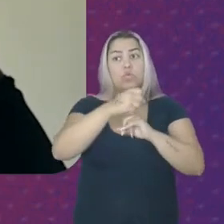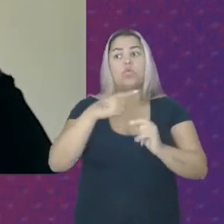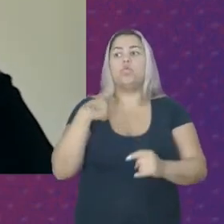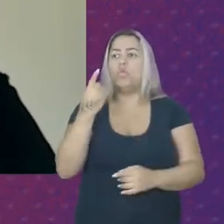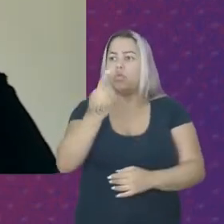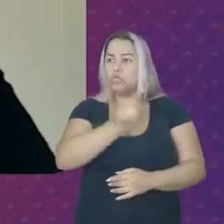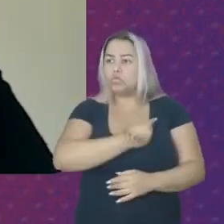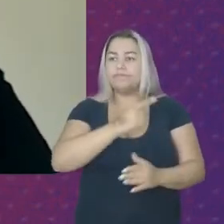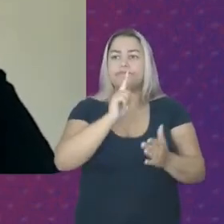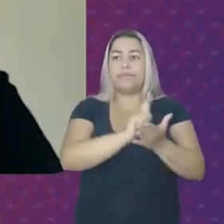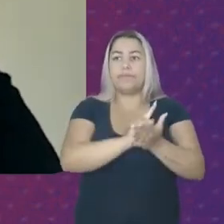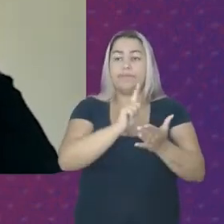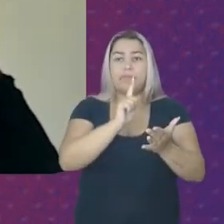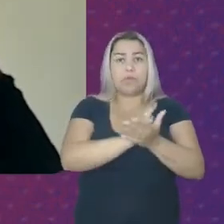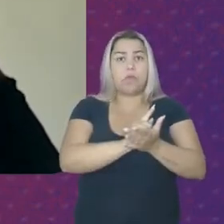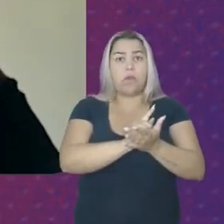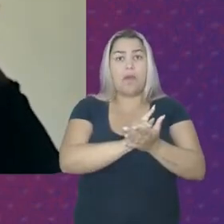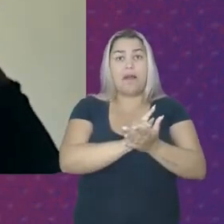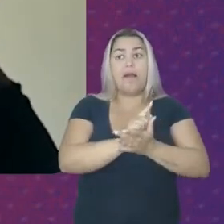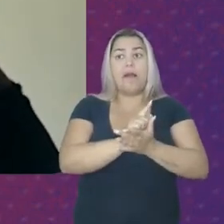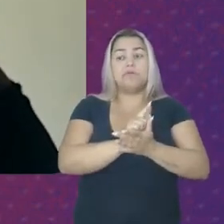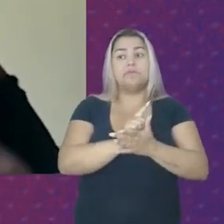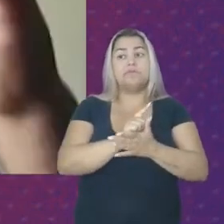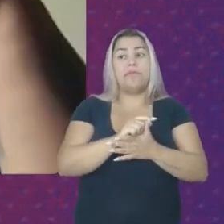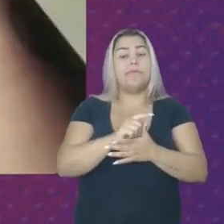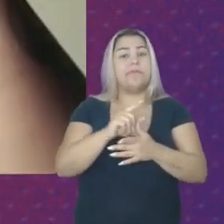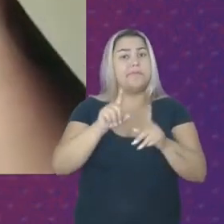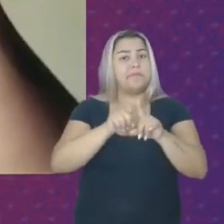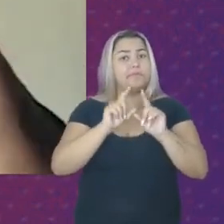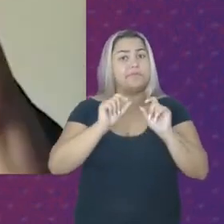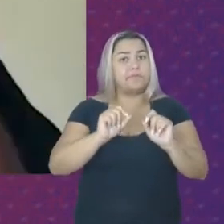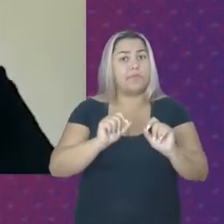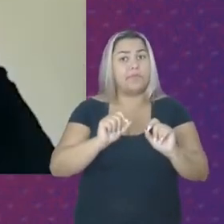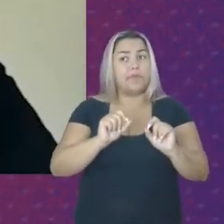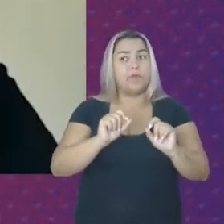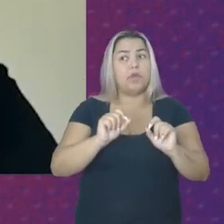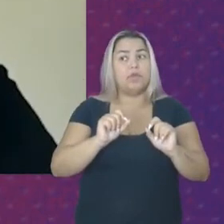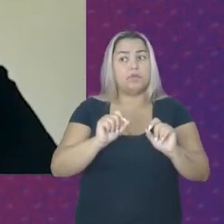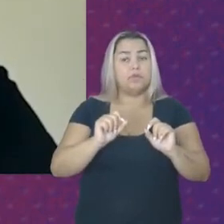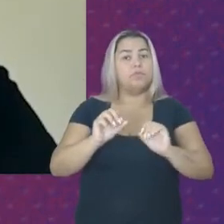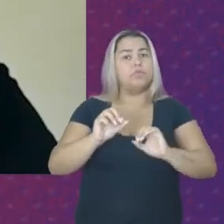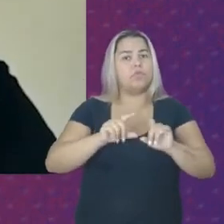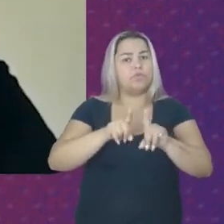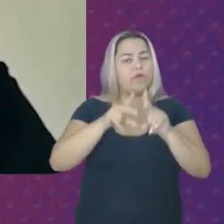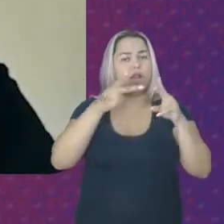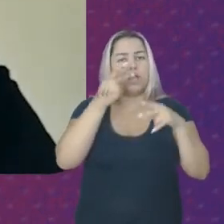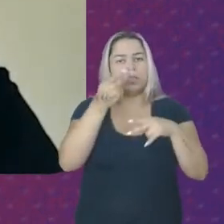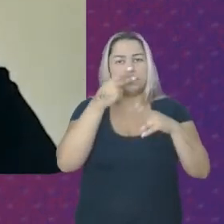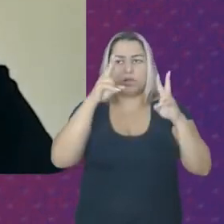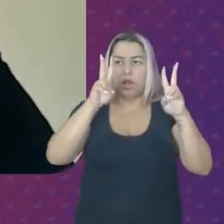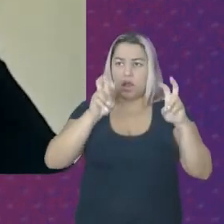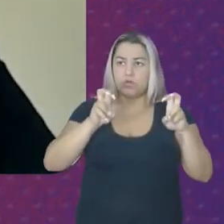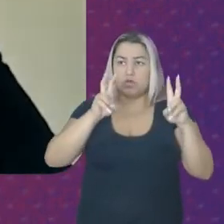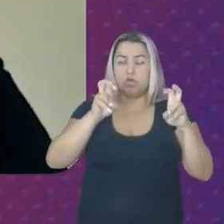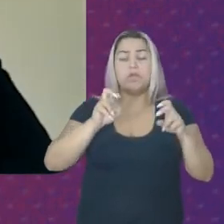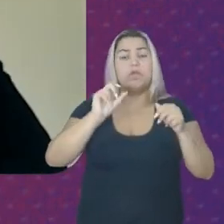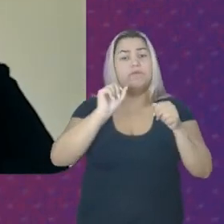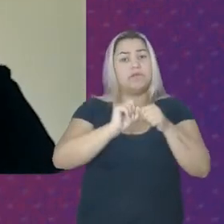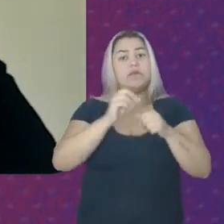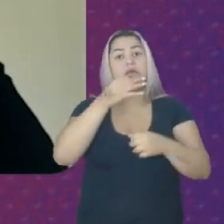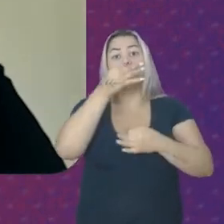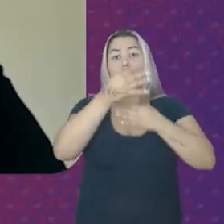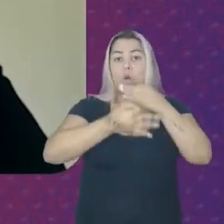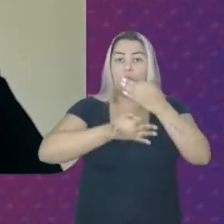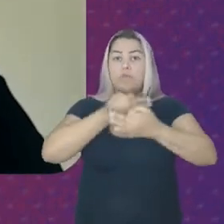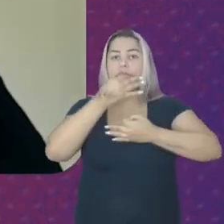enquanto militantes, enquanto seres políticos, enquanto mulheres que ocupam a política, é tratar desses assuntos. É fazer com que a sua opinião,